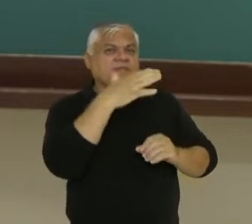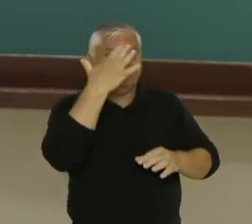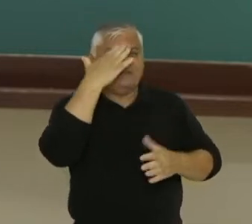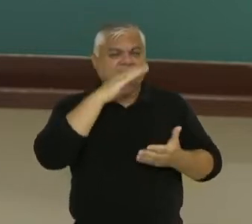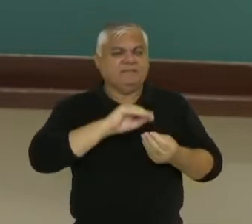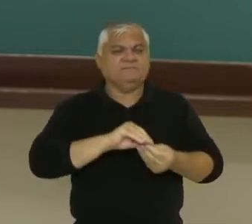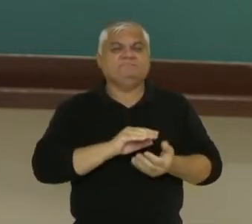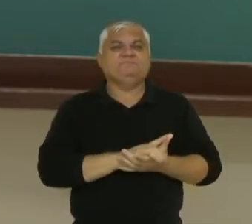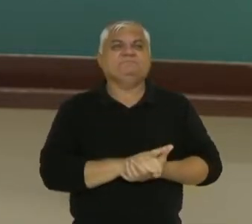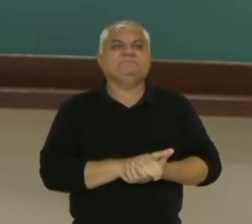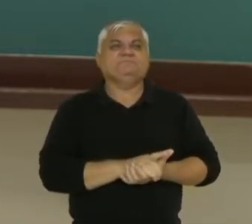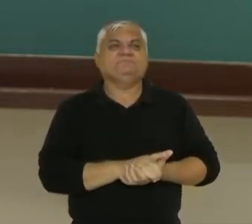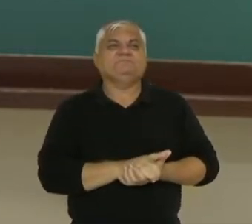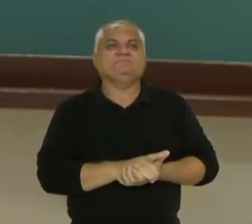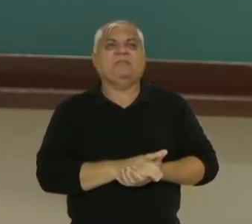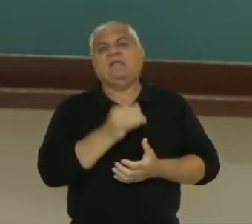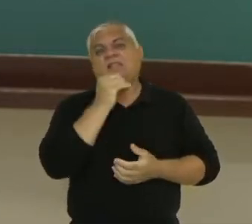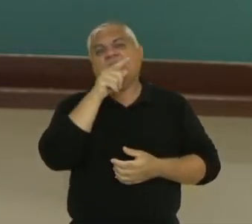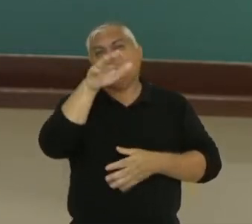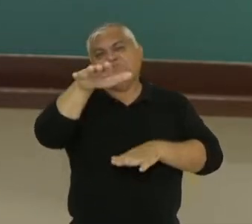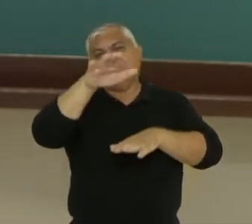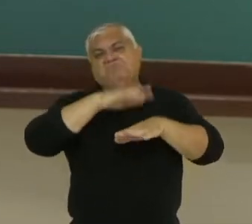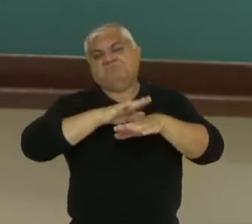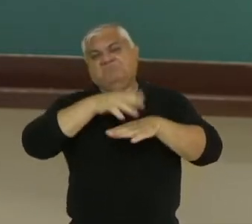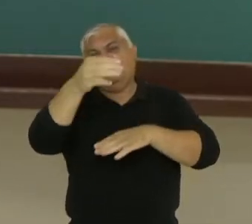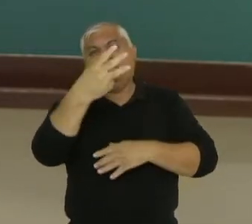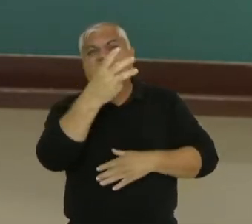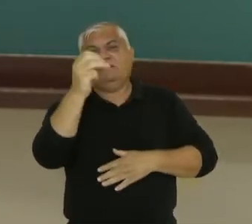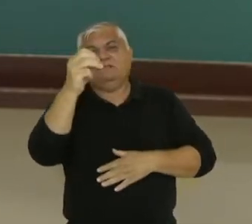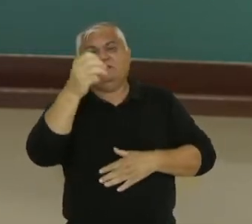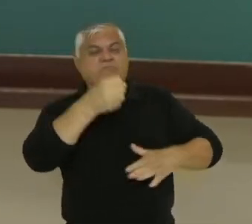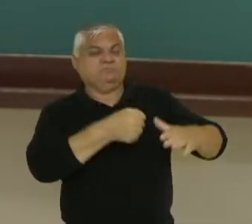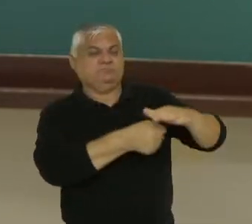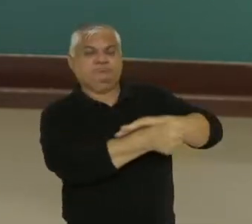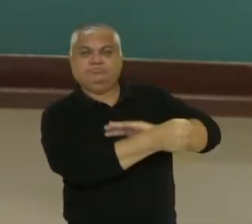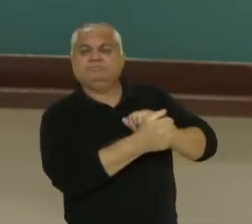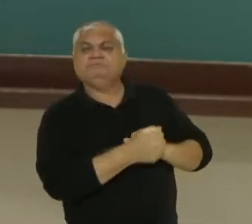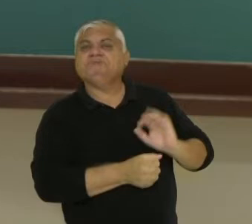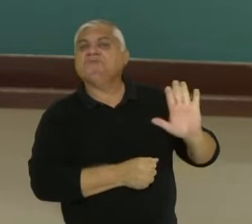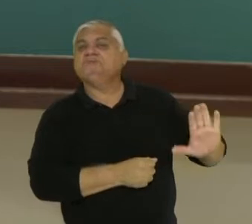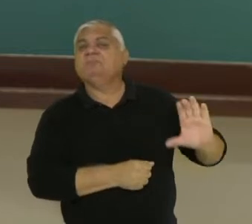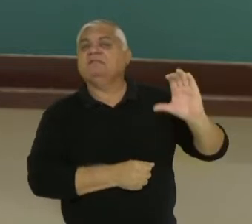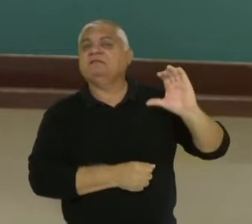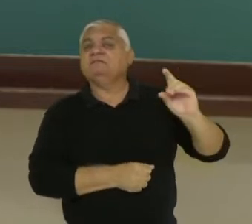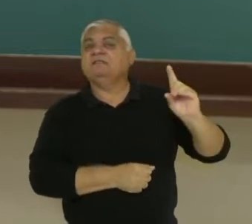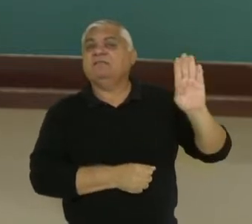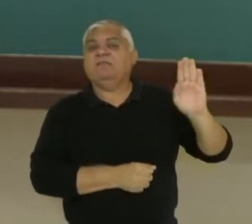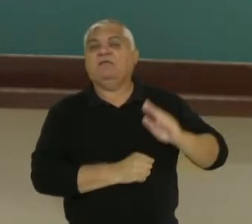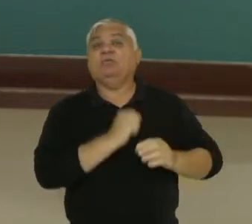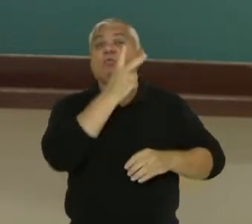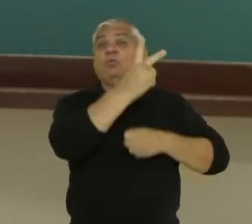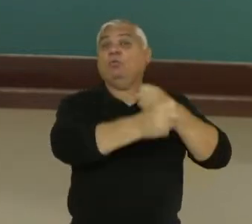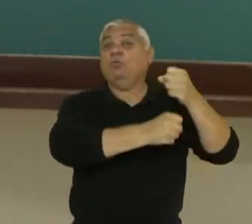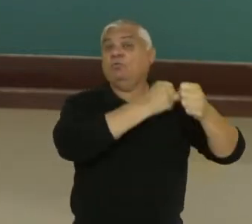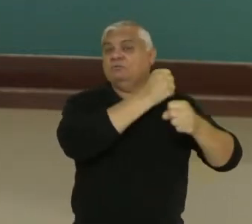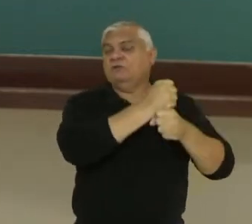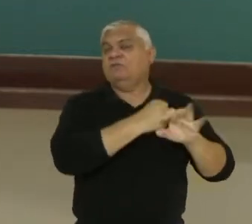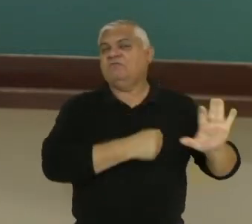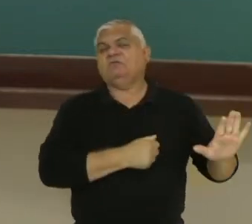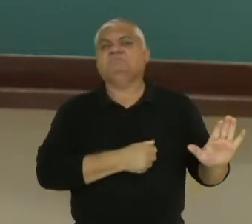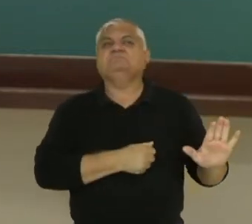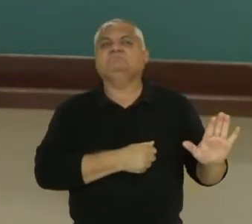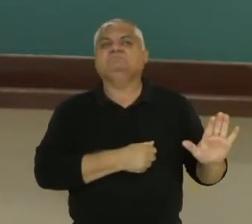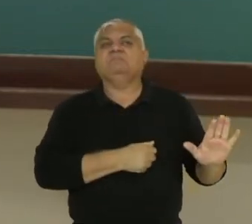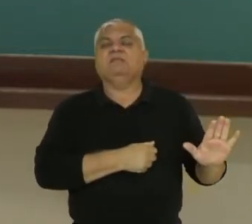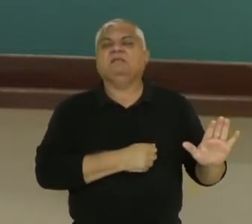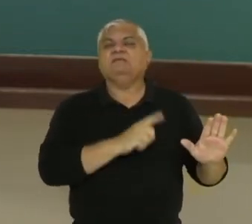melhor. Suponha que você investiu R$300 em um CDB de 2 anos, que rende